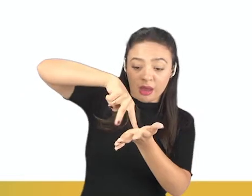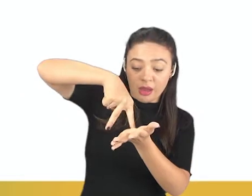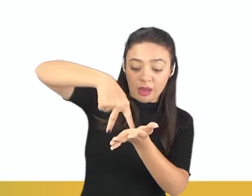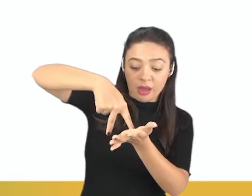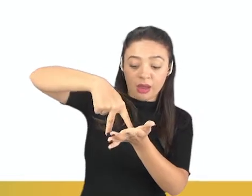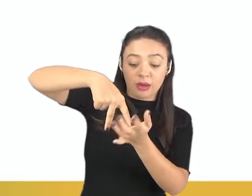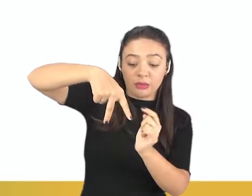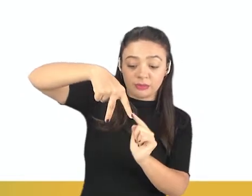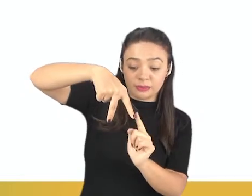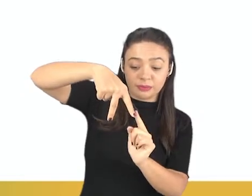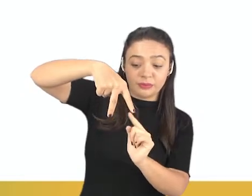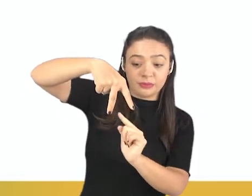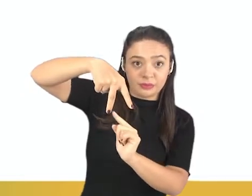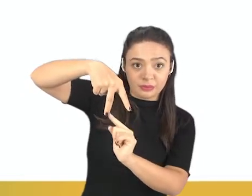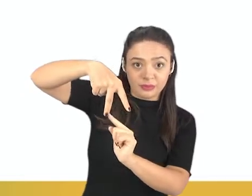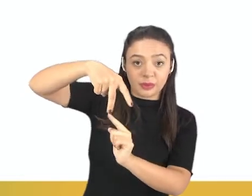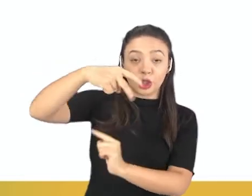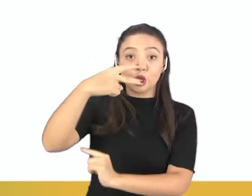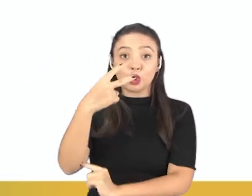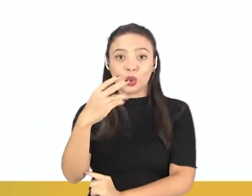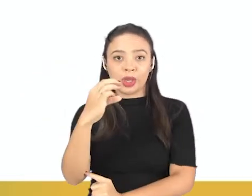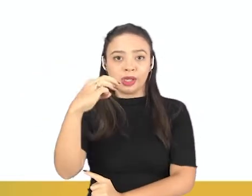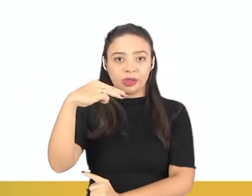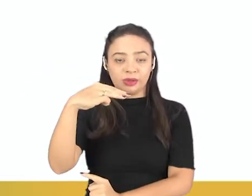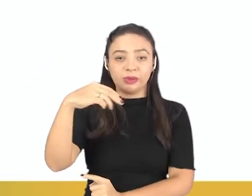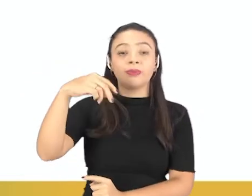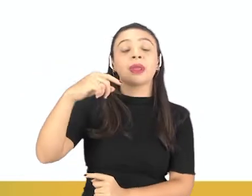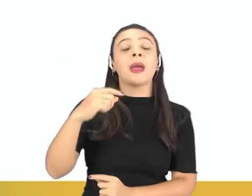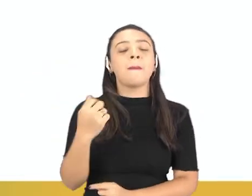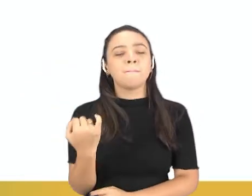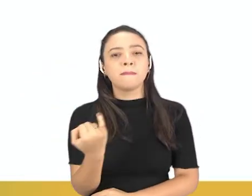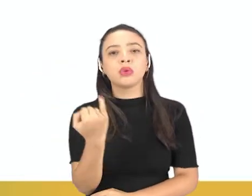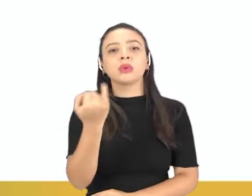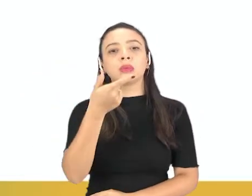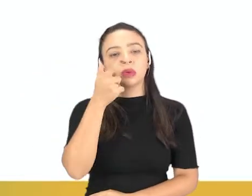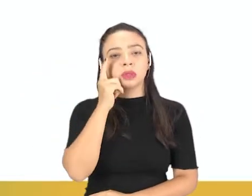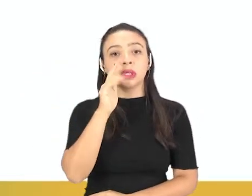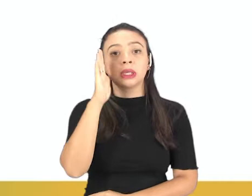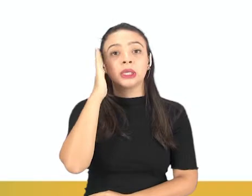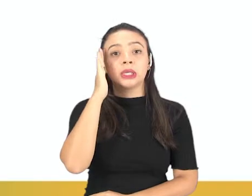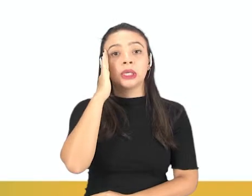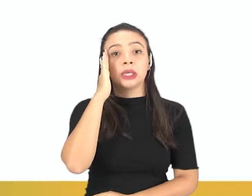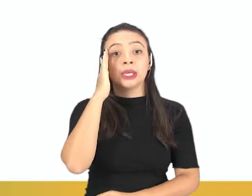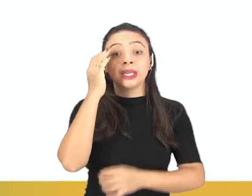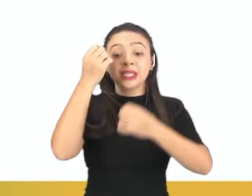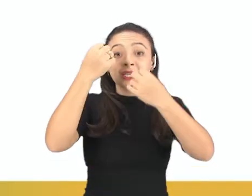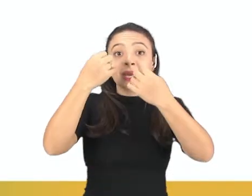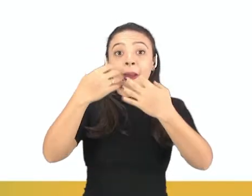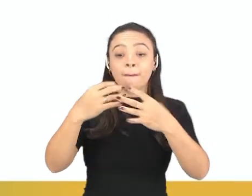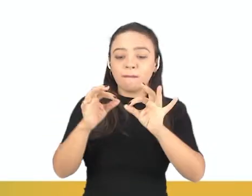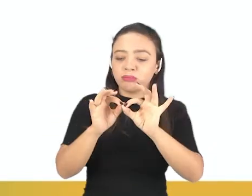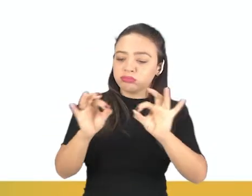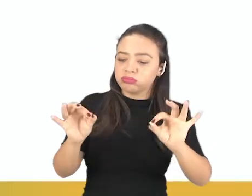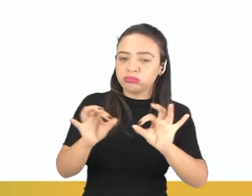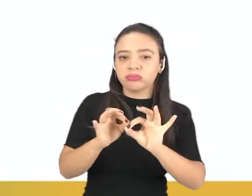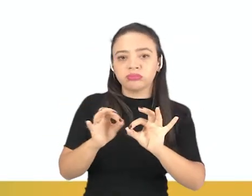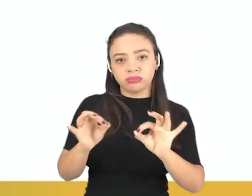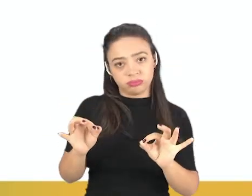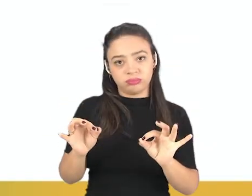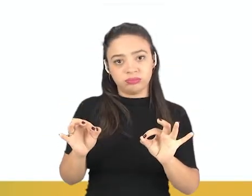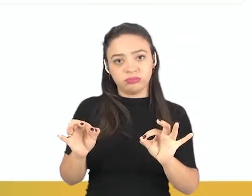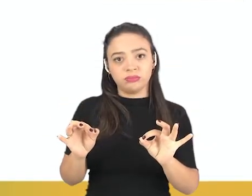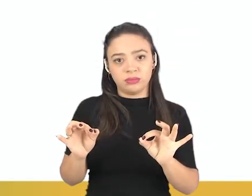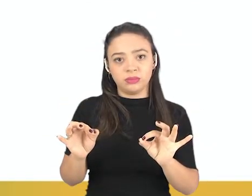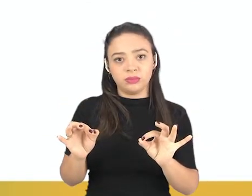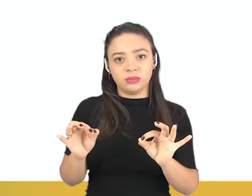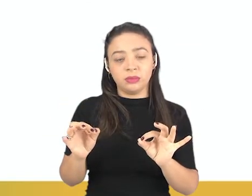de 2 cm e essa medida é muito importante porque ela representa a medida de um segmento muito notável numa